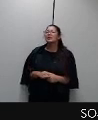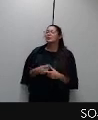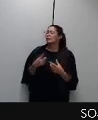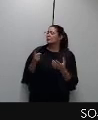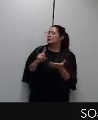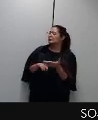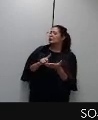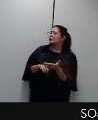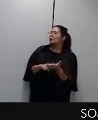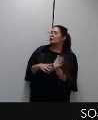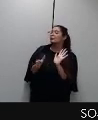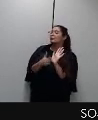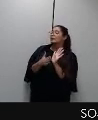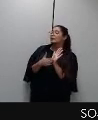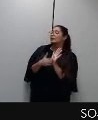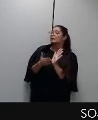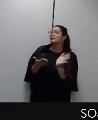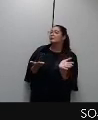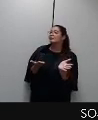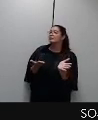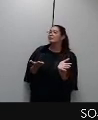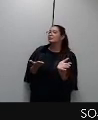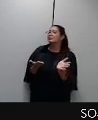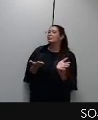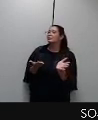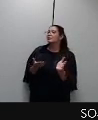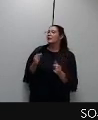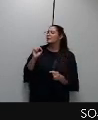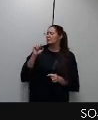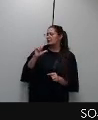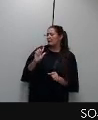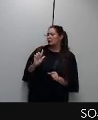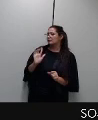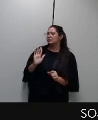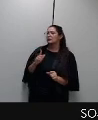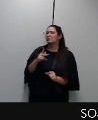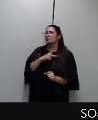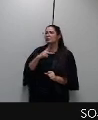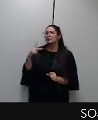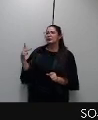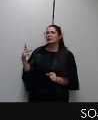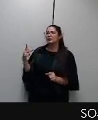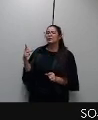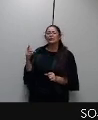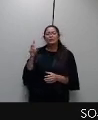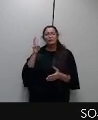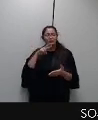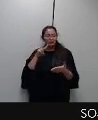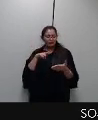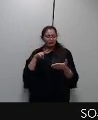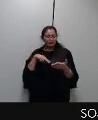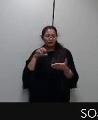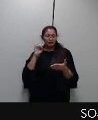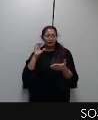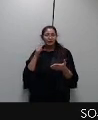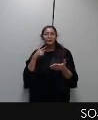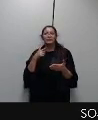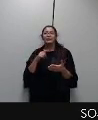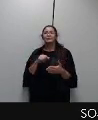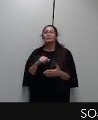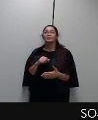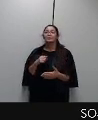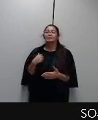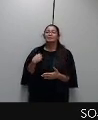proposta é só um minutinho seu presente show verificar aqui só um minutinho aquela